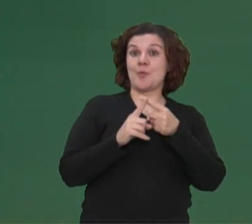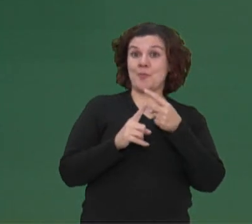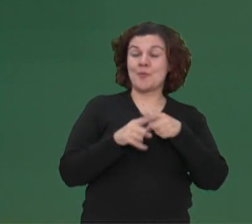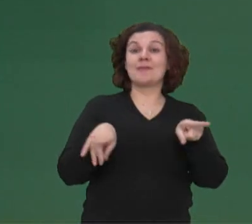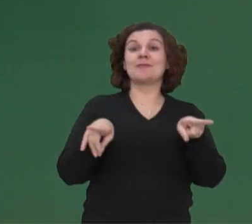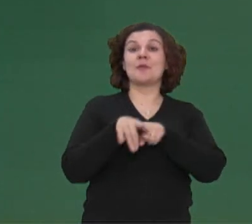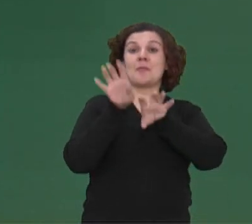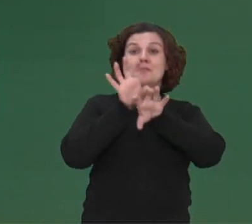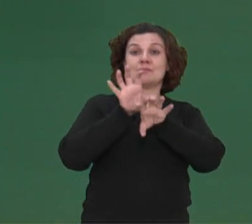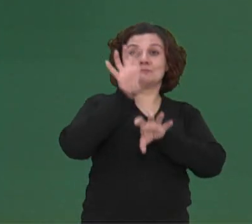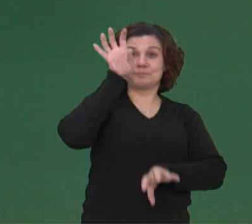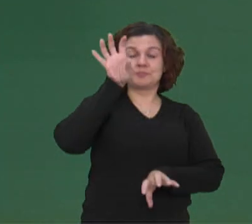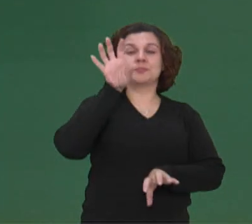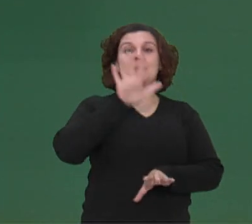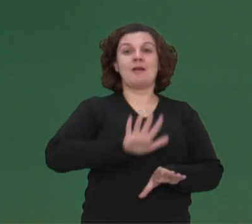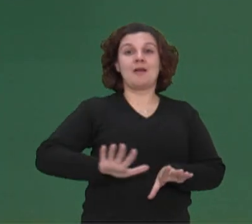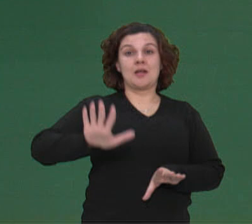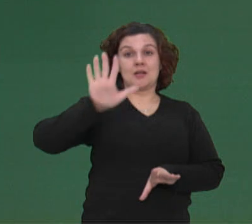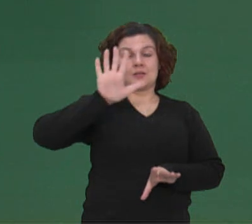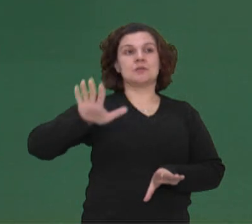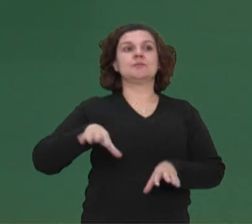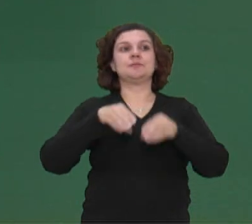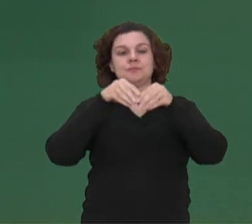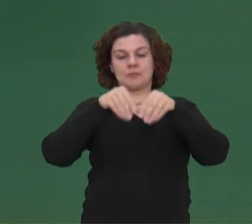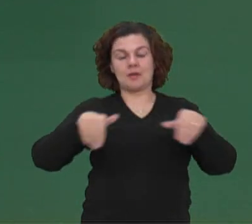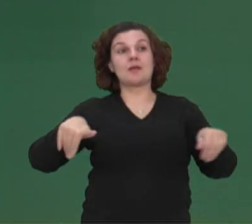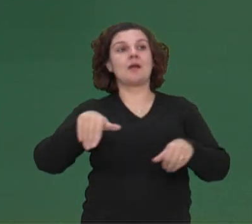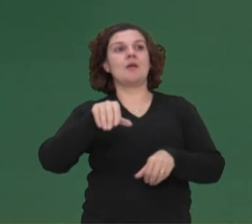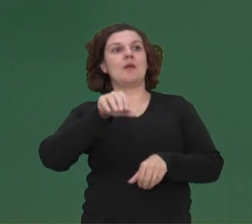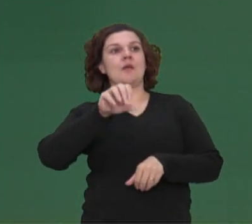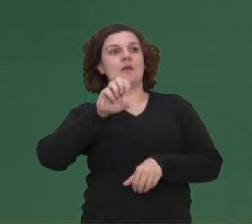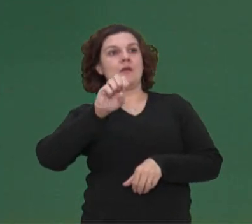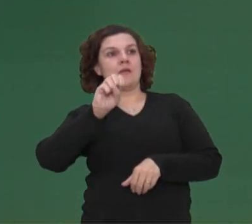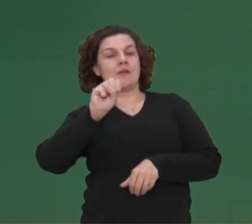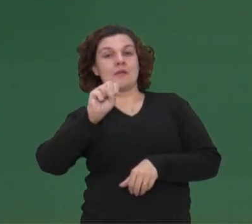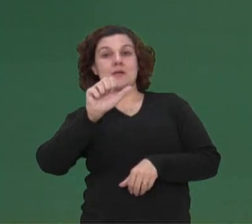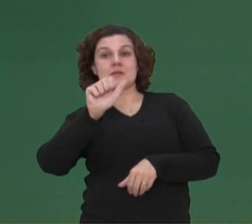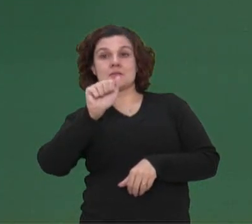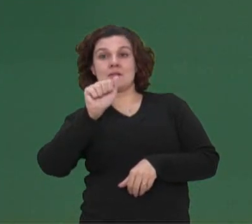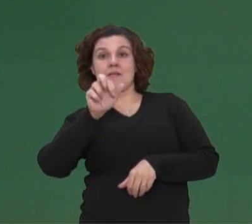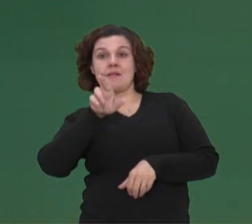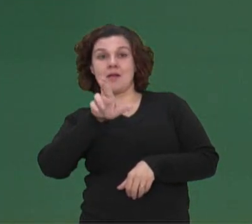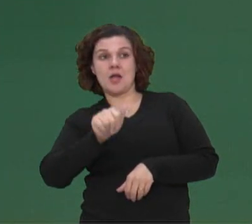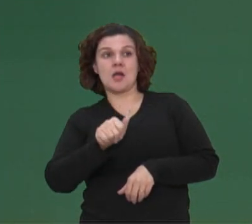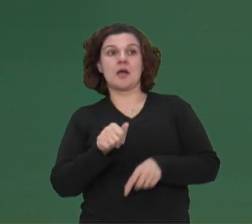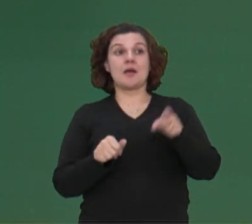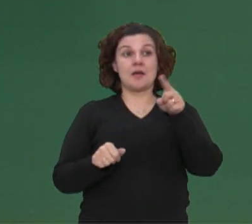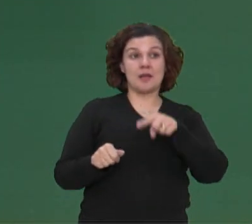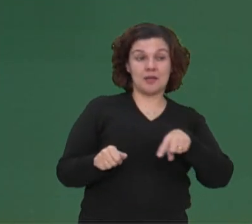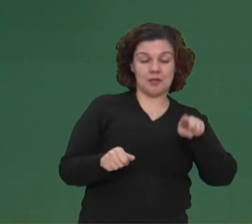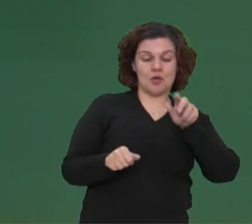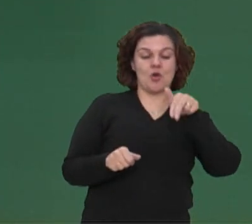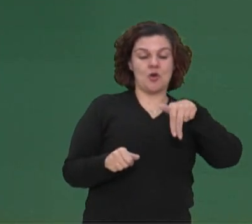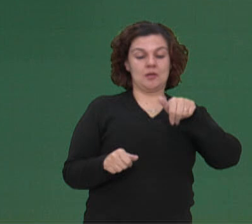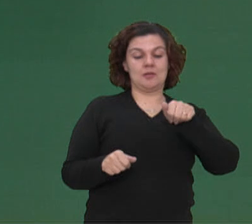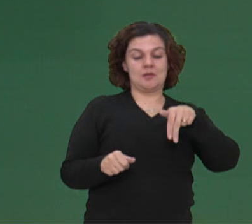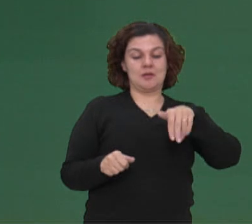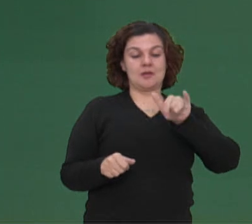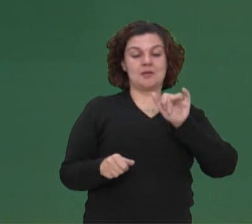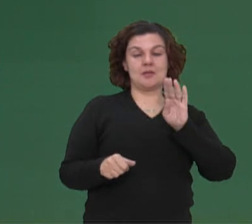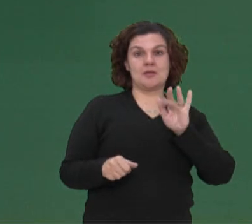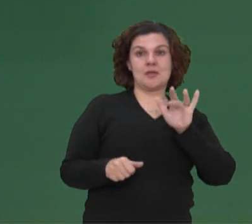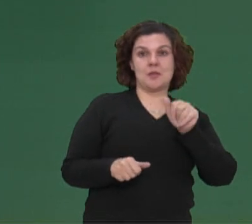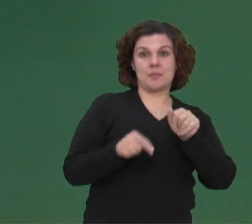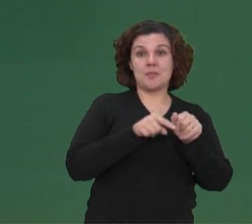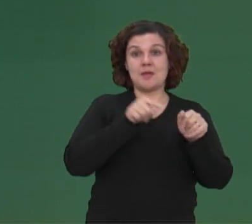nesse sentido. As áreas de deserto, como o Saara, que é essa região, o deserto da Namíbia e do Kalahari, que você